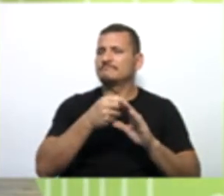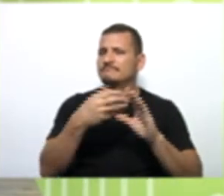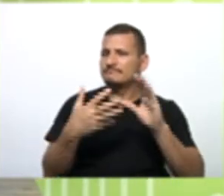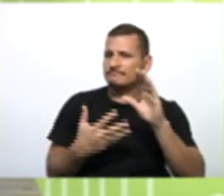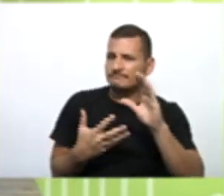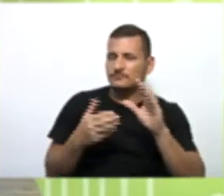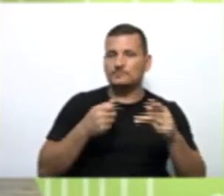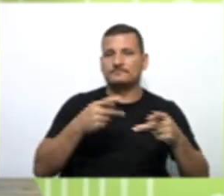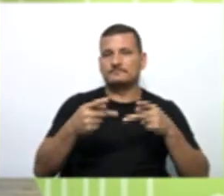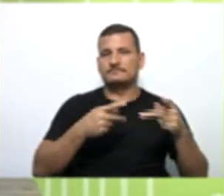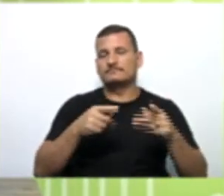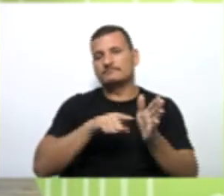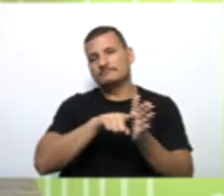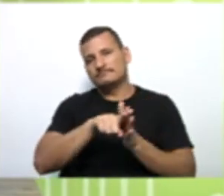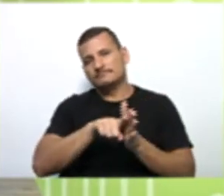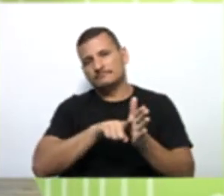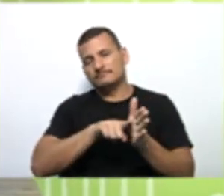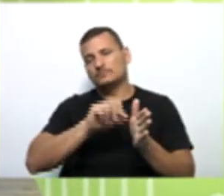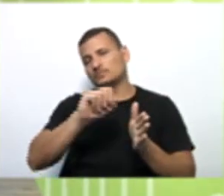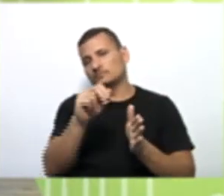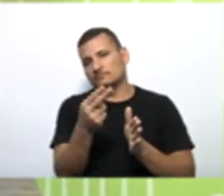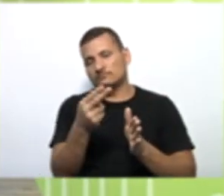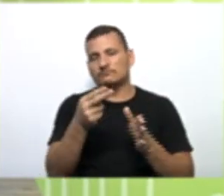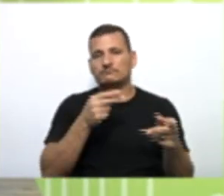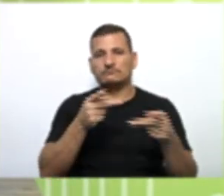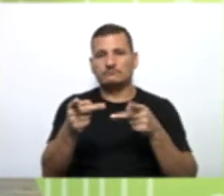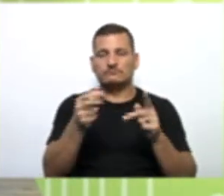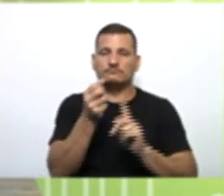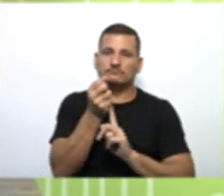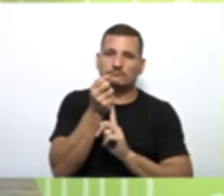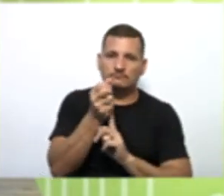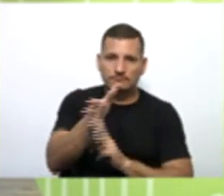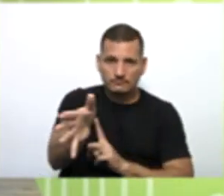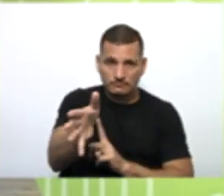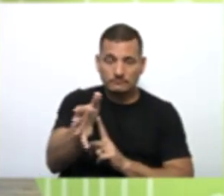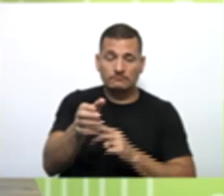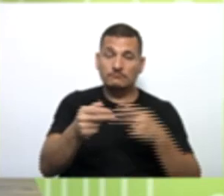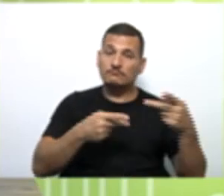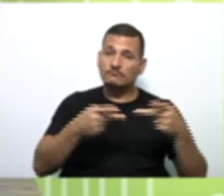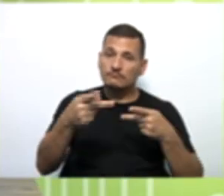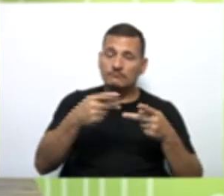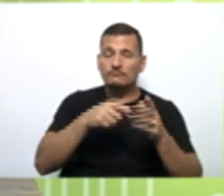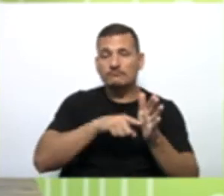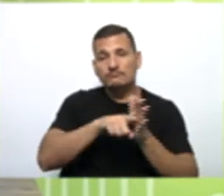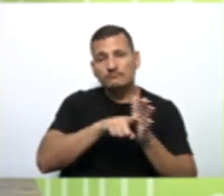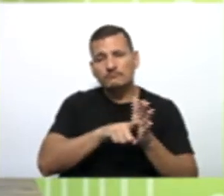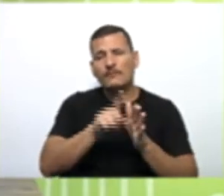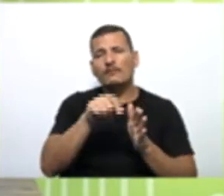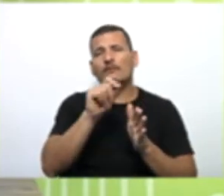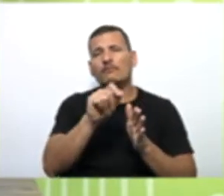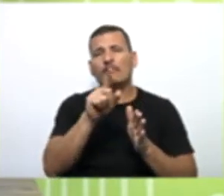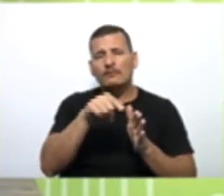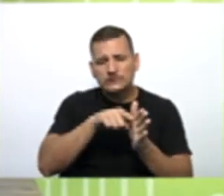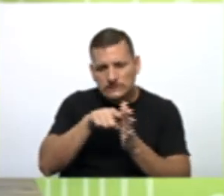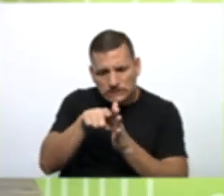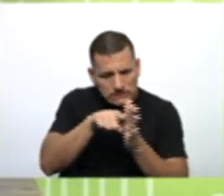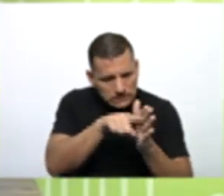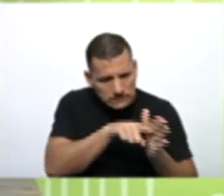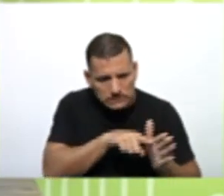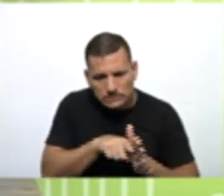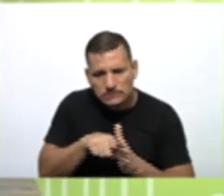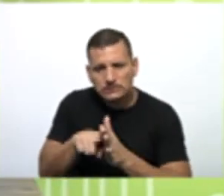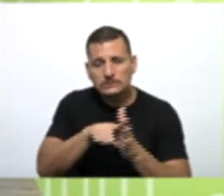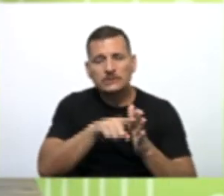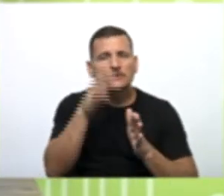de pesquisa ou um projeto de extensão. Os projetos de pesquisa são para a gente investigar, né, para a gente saber o que é, como o